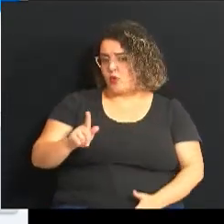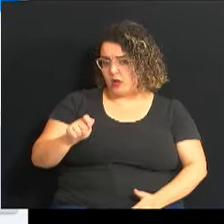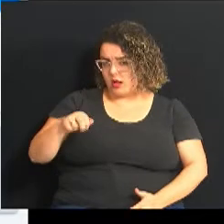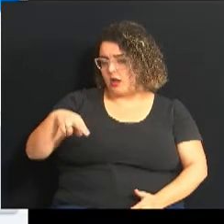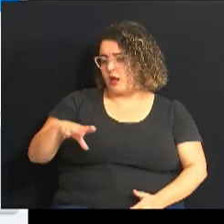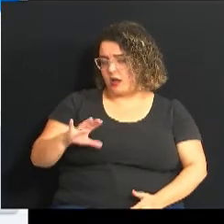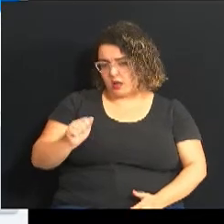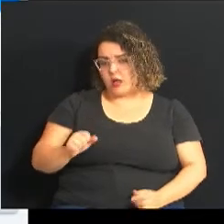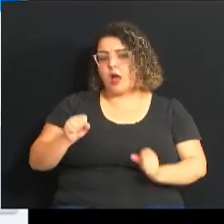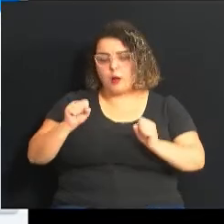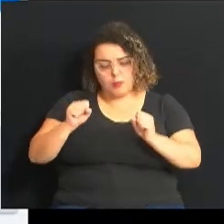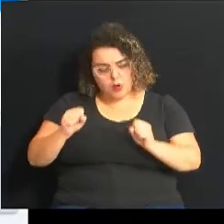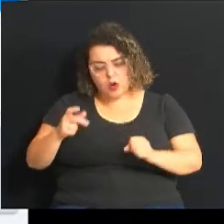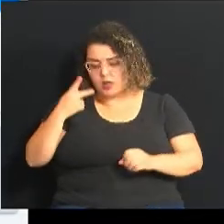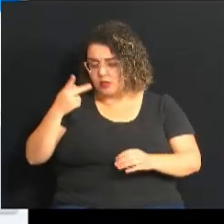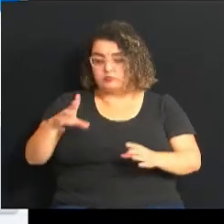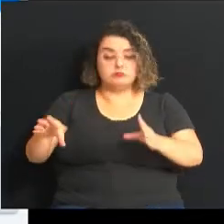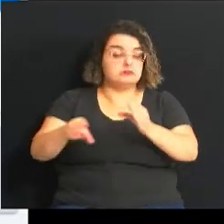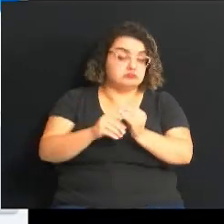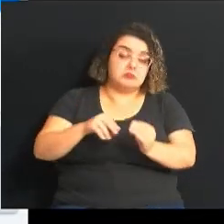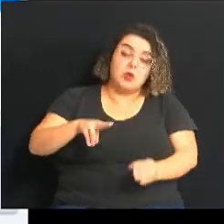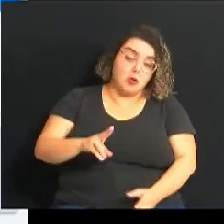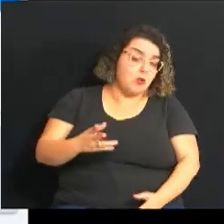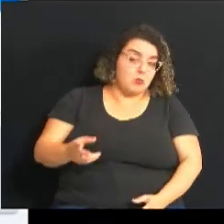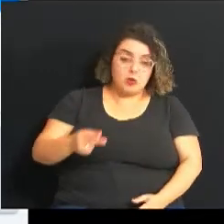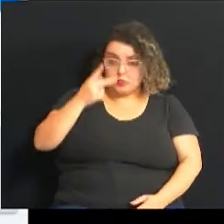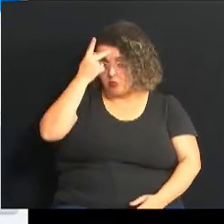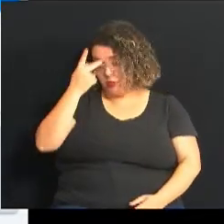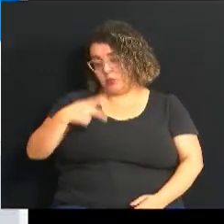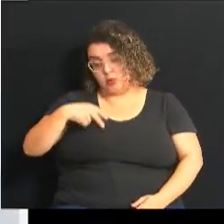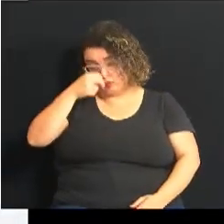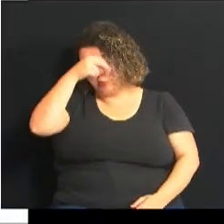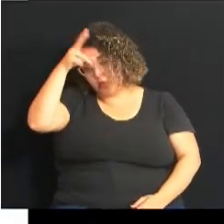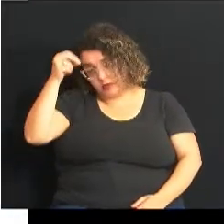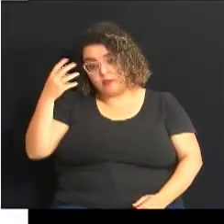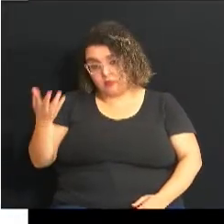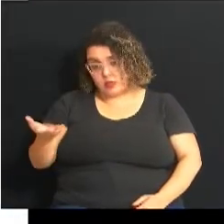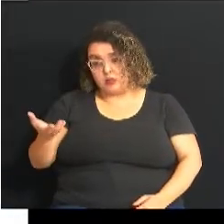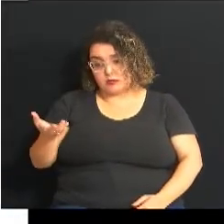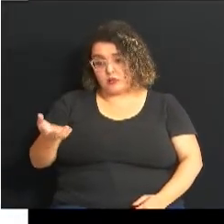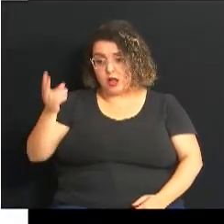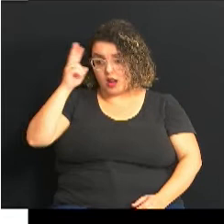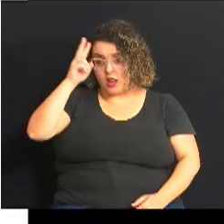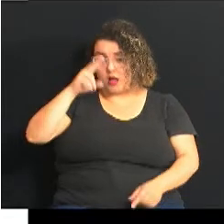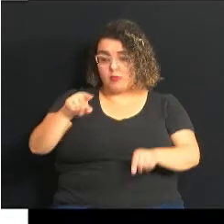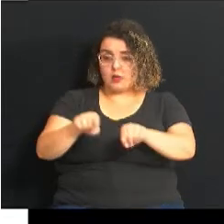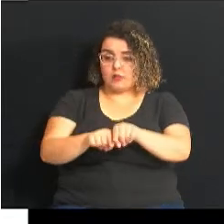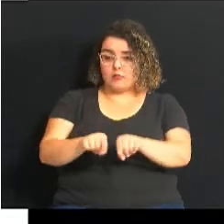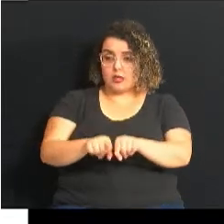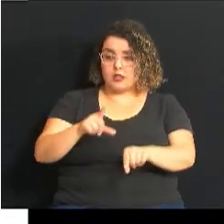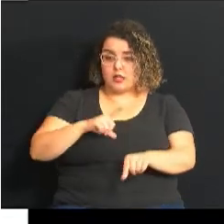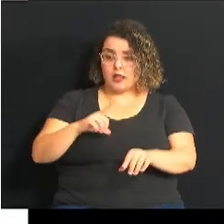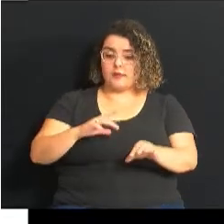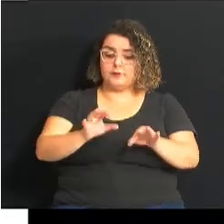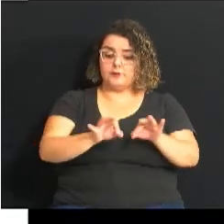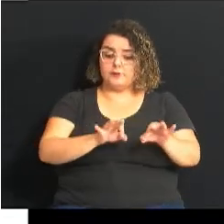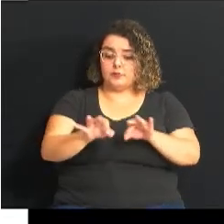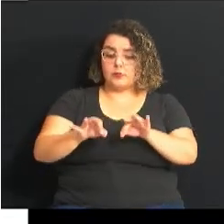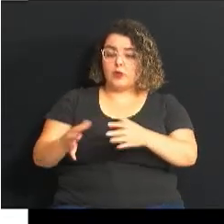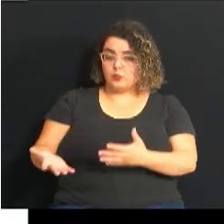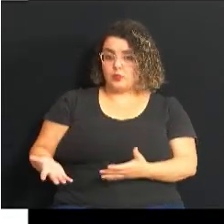pelos parlamentares ou também pelo prefeito. A gente lembra que também há projetos que são